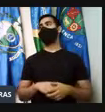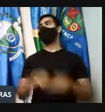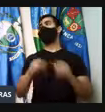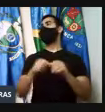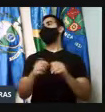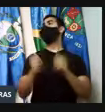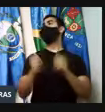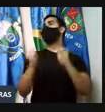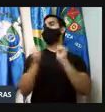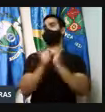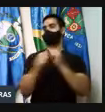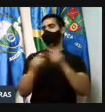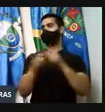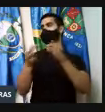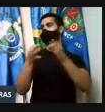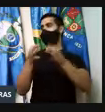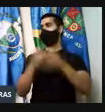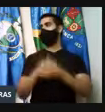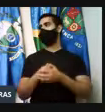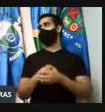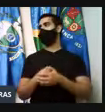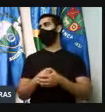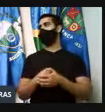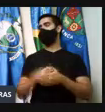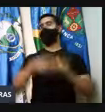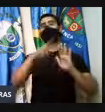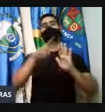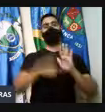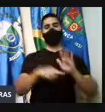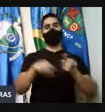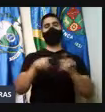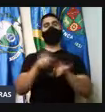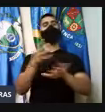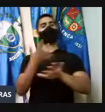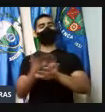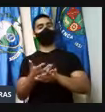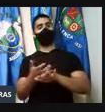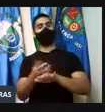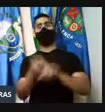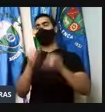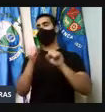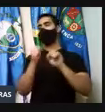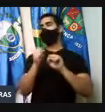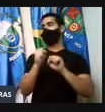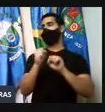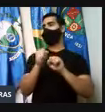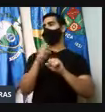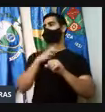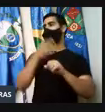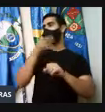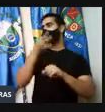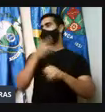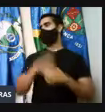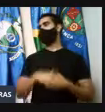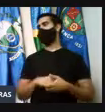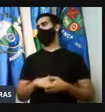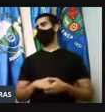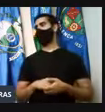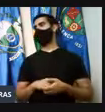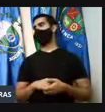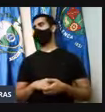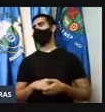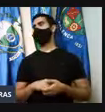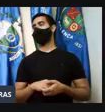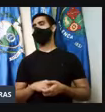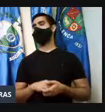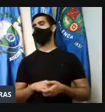desse presente parecer. É o relatório relatado das matérias e posso opinar. Fundamentação.